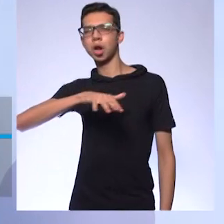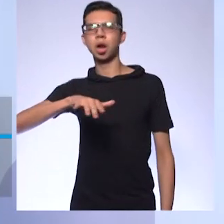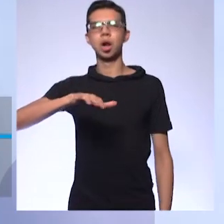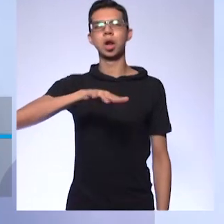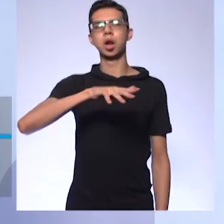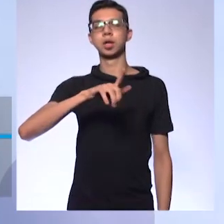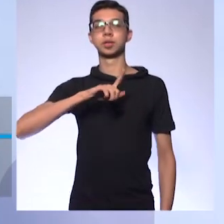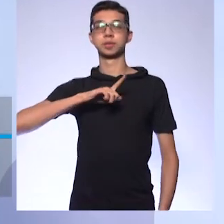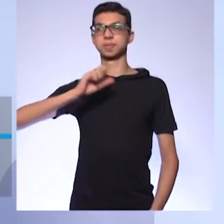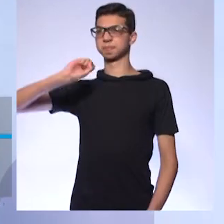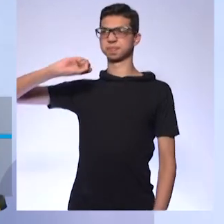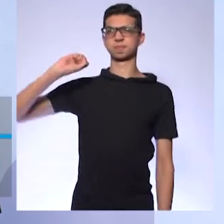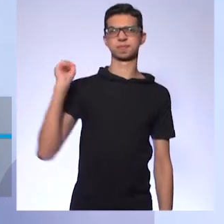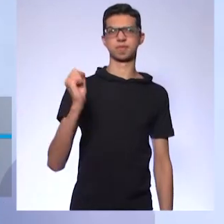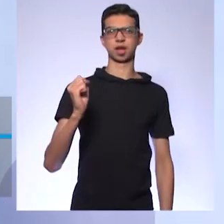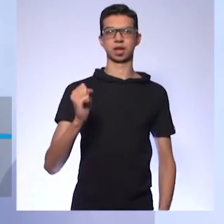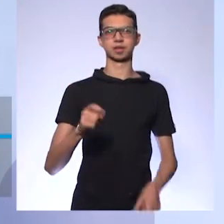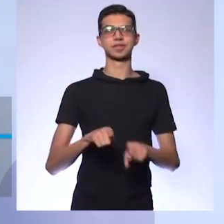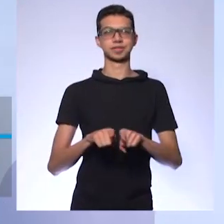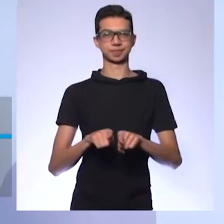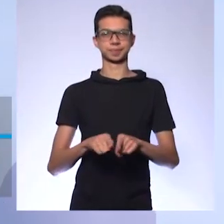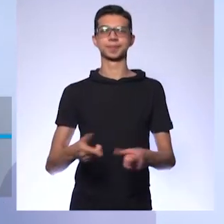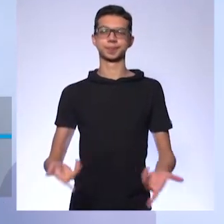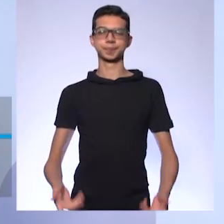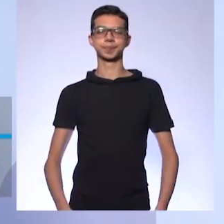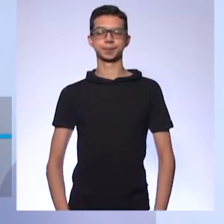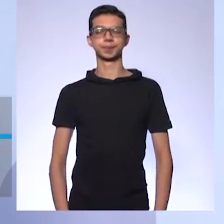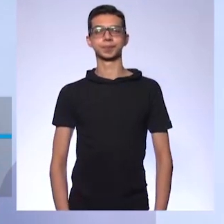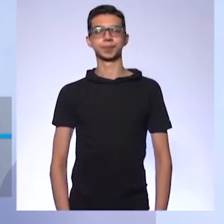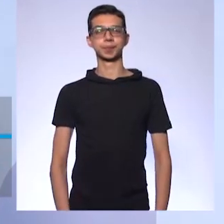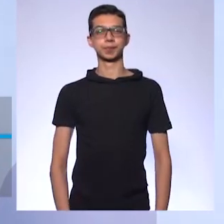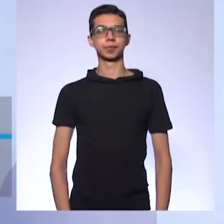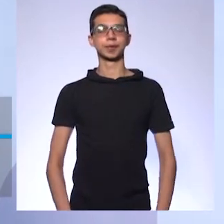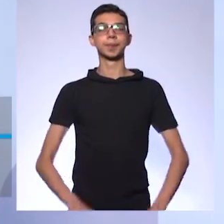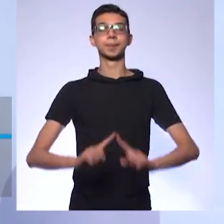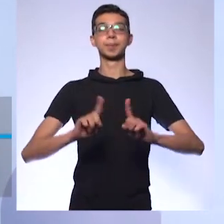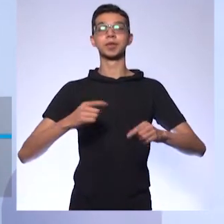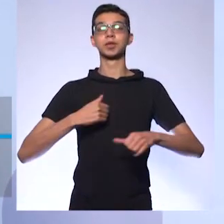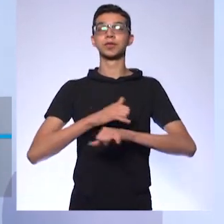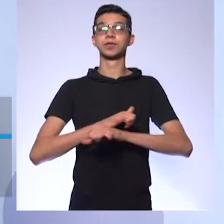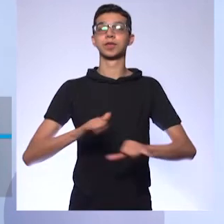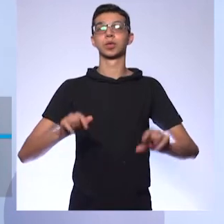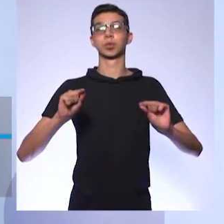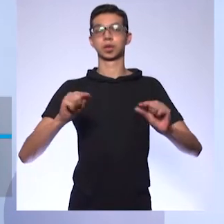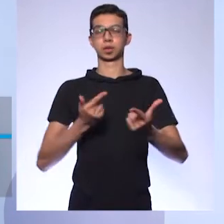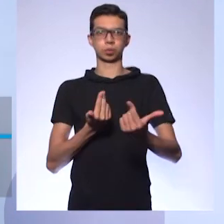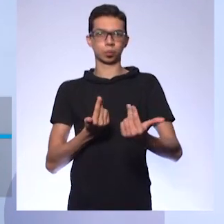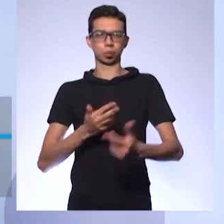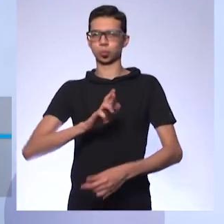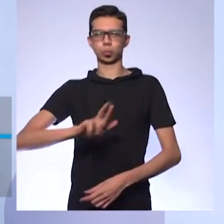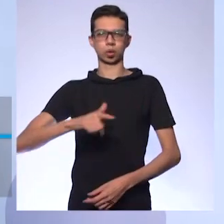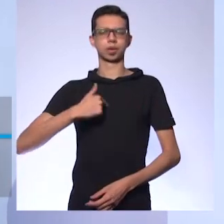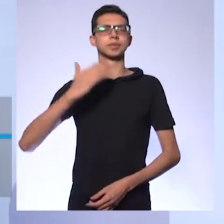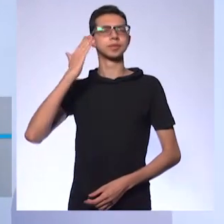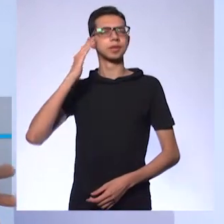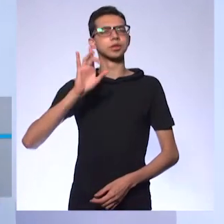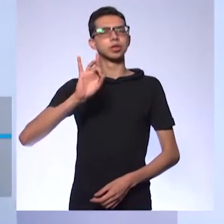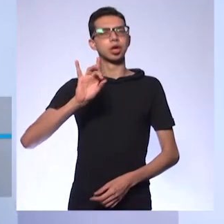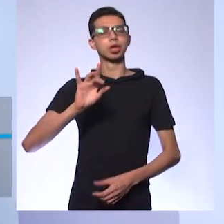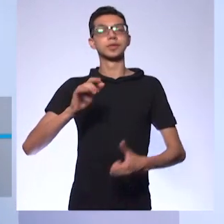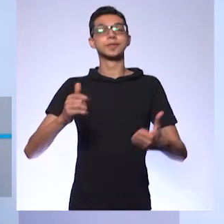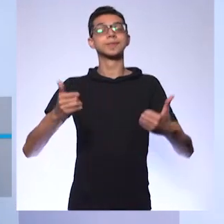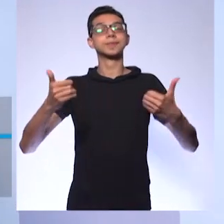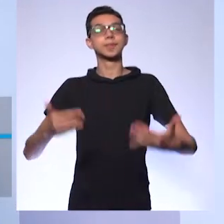dragão hoje, poxa, é o Thanos, não sei. O que eu falo para vocês, não é a mesma coisa, sim, claro, estou polemizando